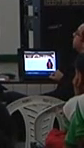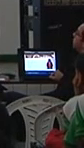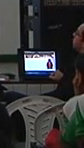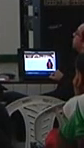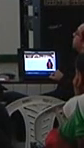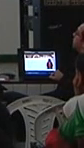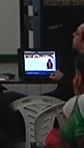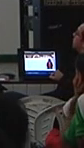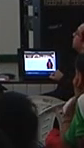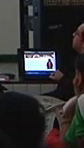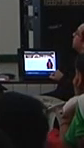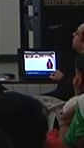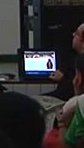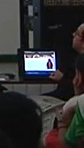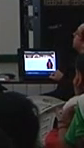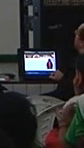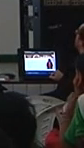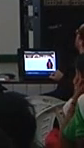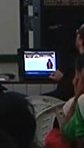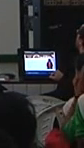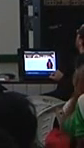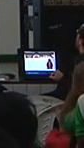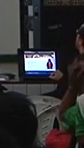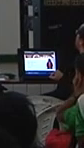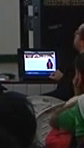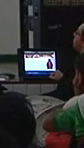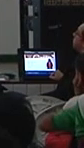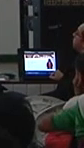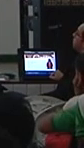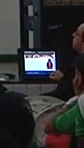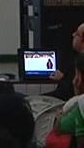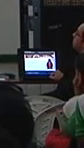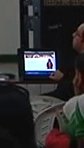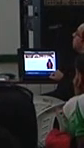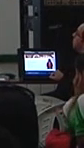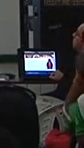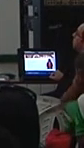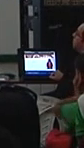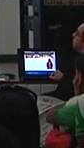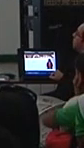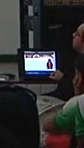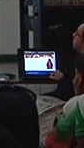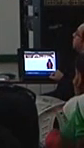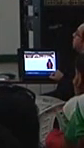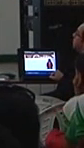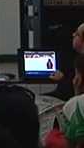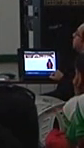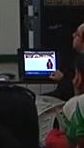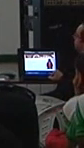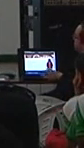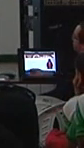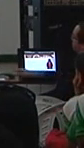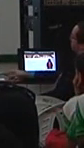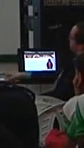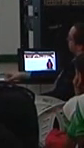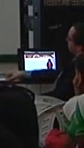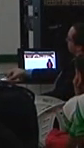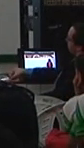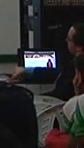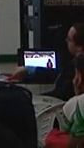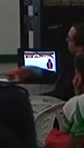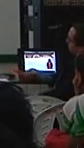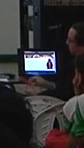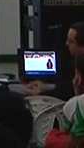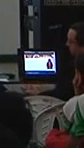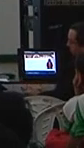daquele campus. Voltando para Recife, trabalhei com assistência estudantil num momento muito interessante, que